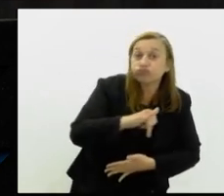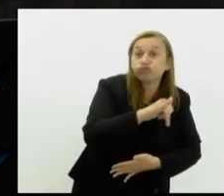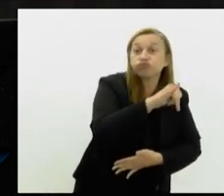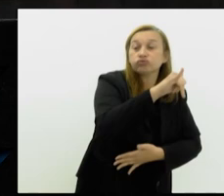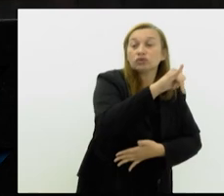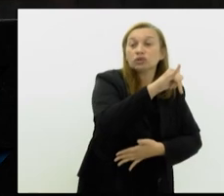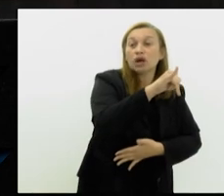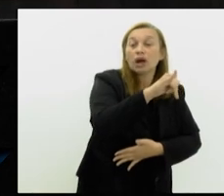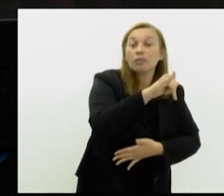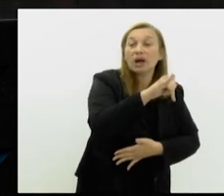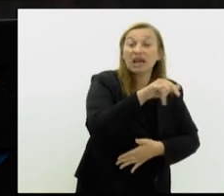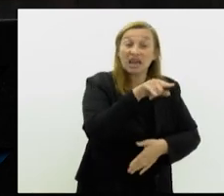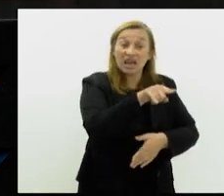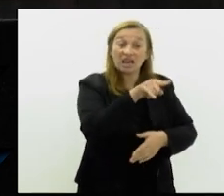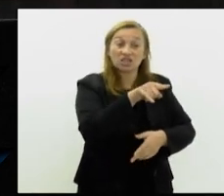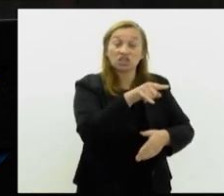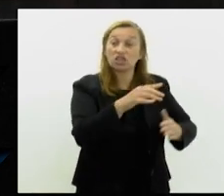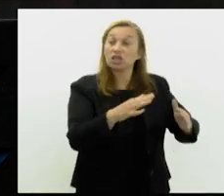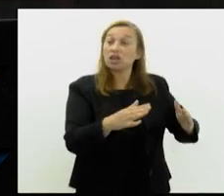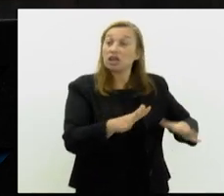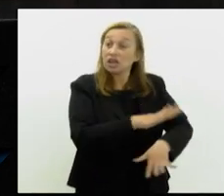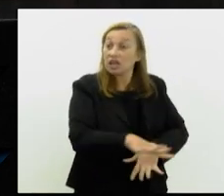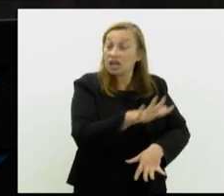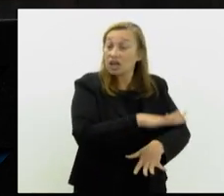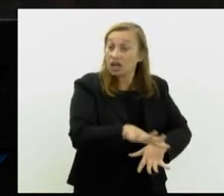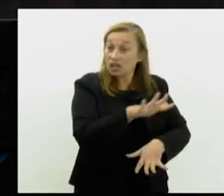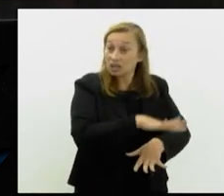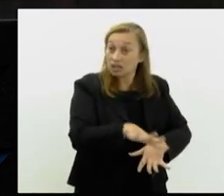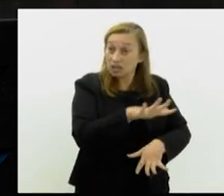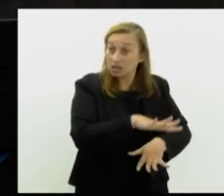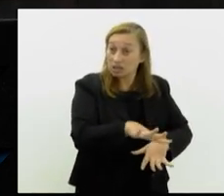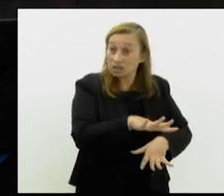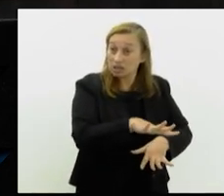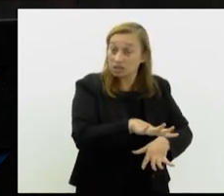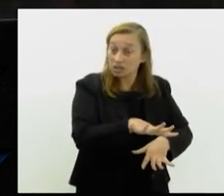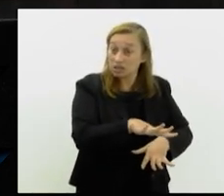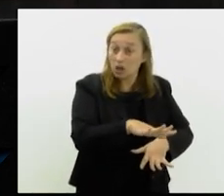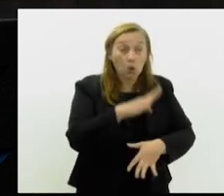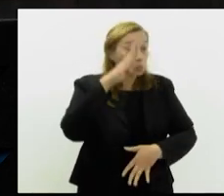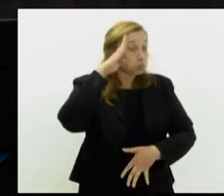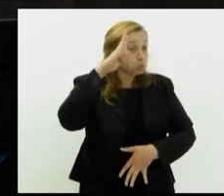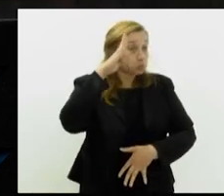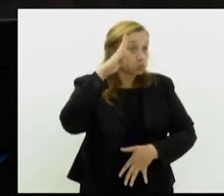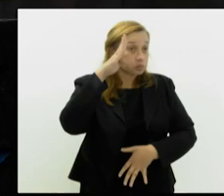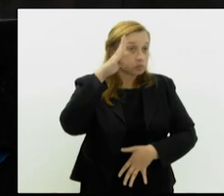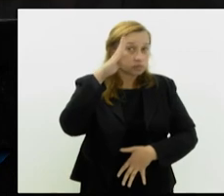aquelas crianças fossem criadas como futuros soldados